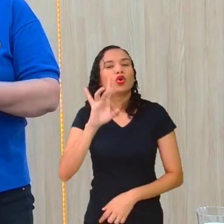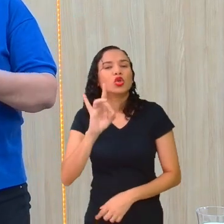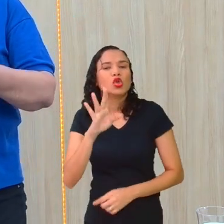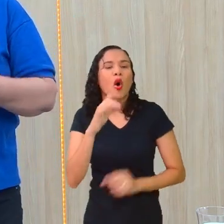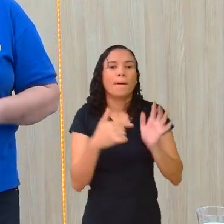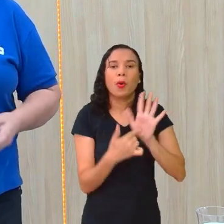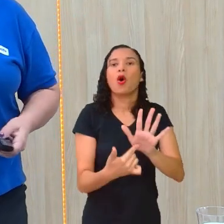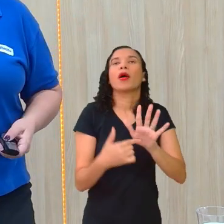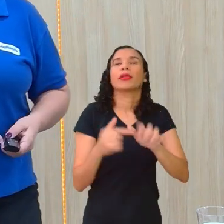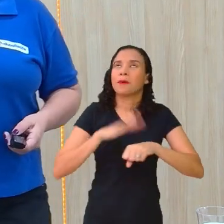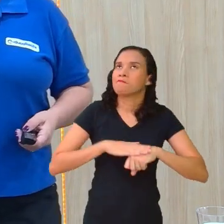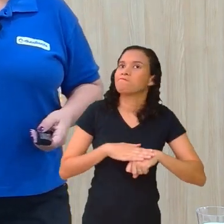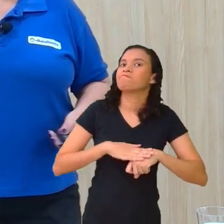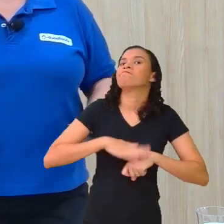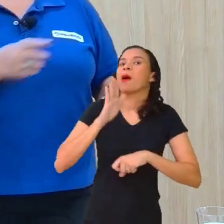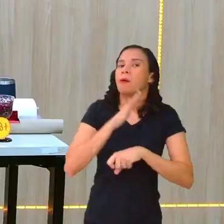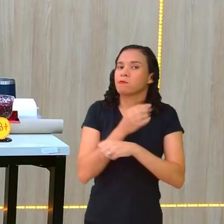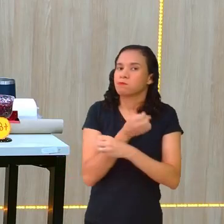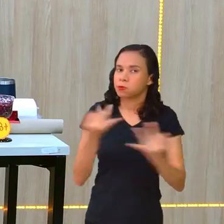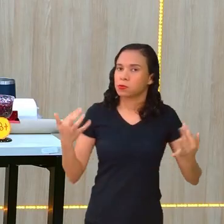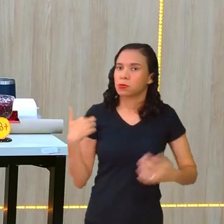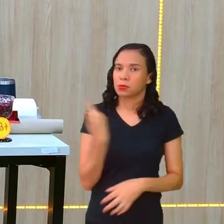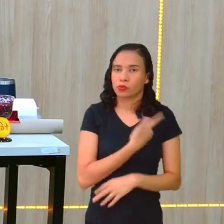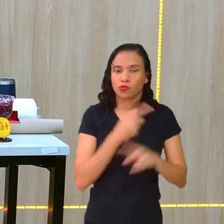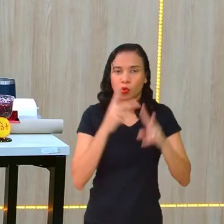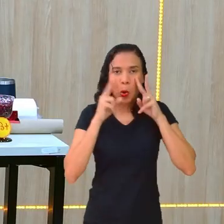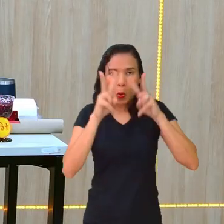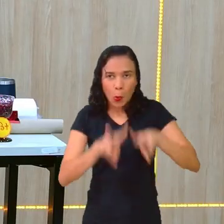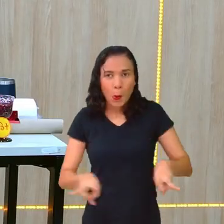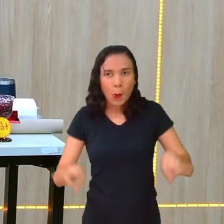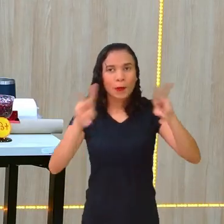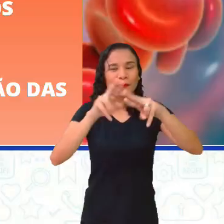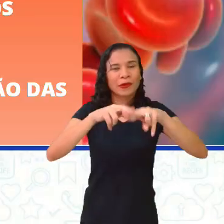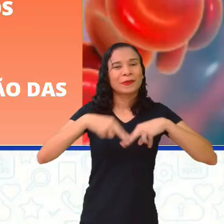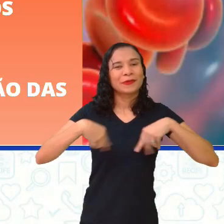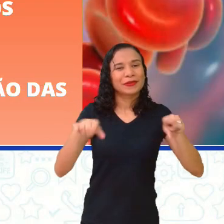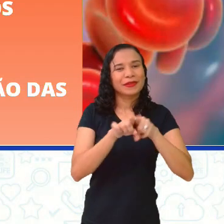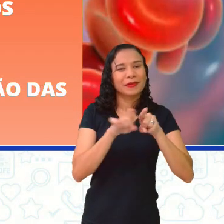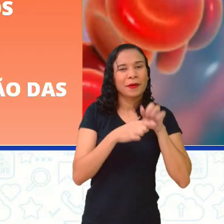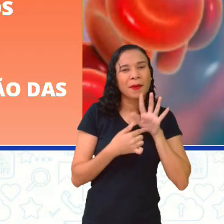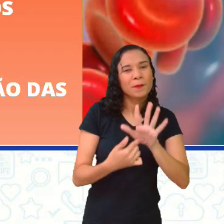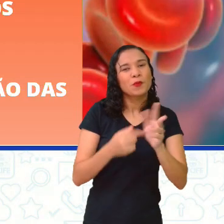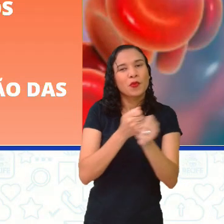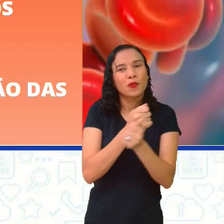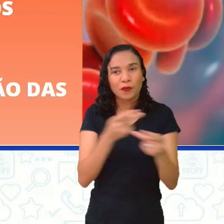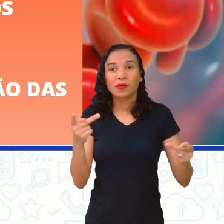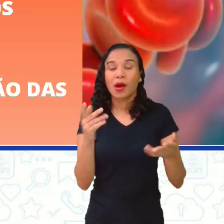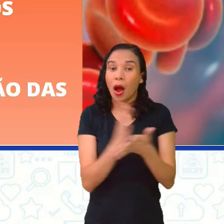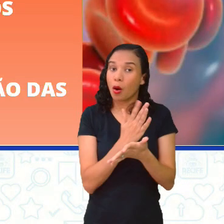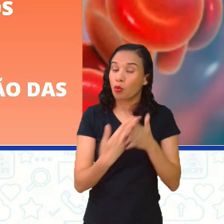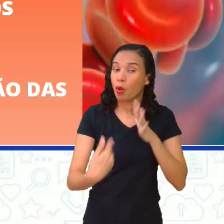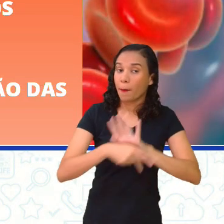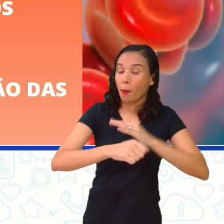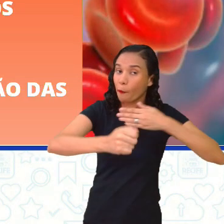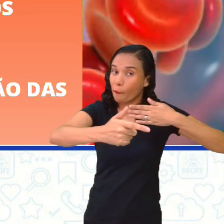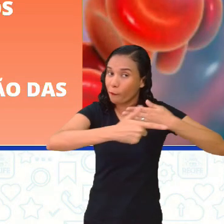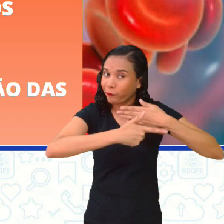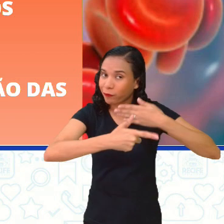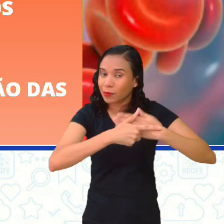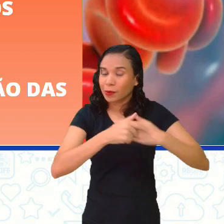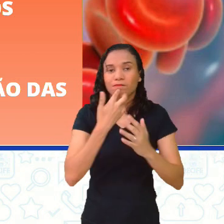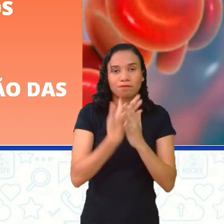porque tem mais coisas para a gente ver a respeito do sangue. E aqui eu trouxe para vocês algumas das funções, né, do